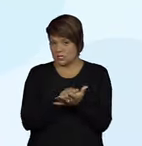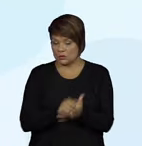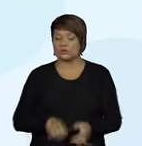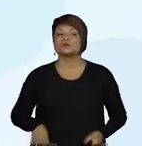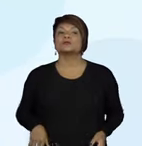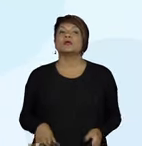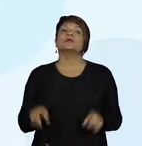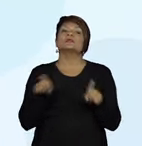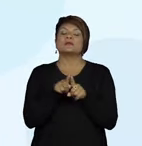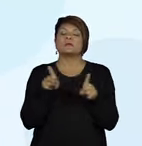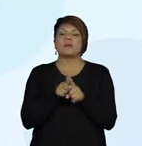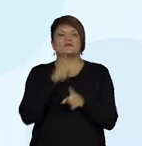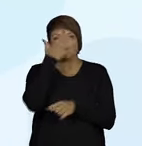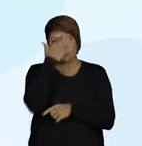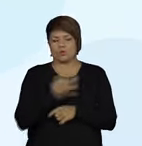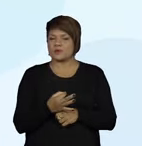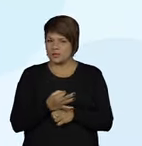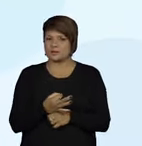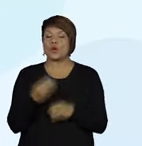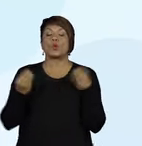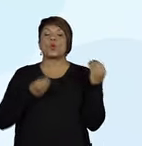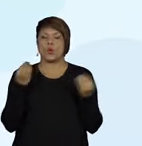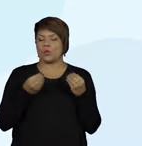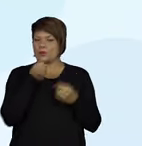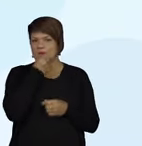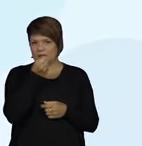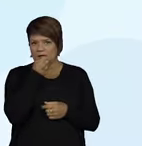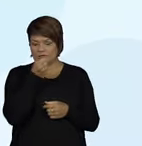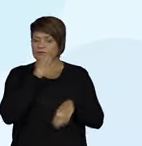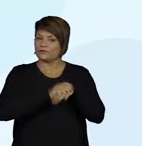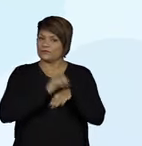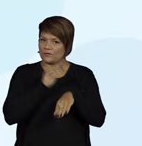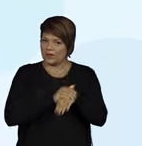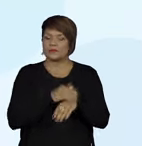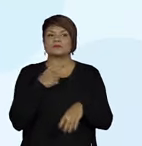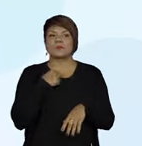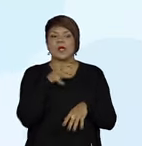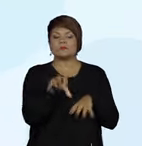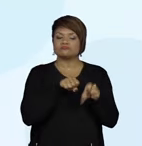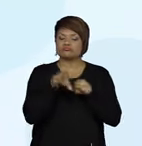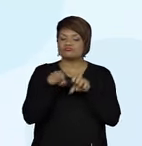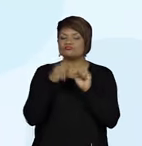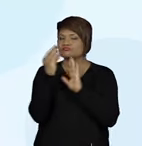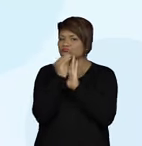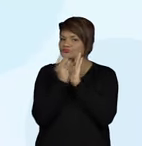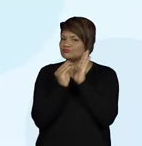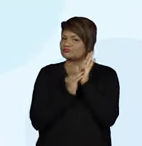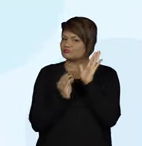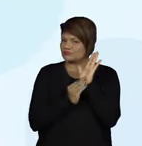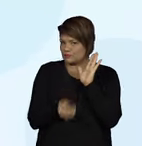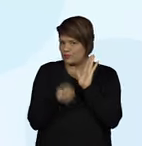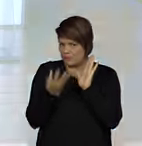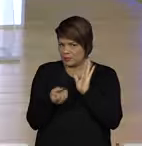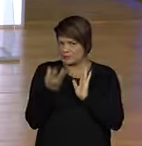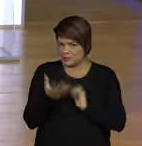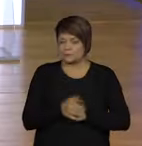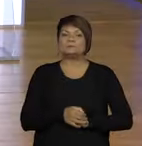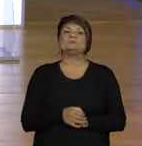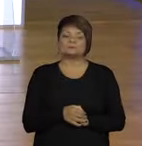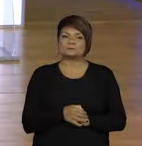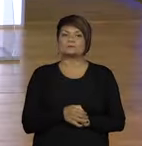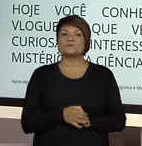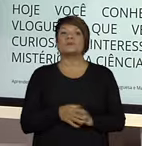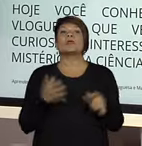entender como as entrevistas podem ser feitas para auxiliar na coleta de informações. Então, professora Joyce,